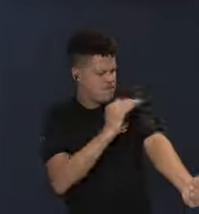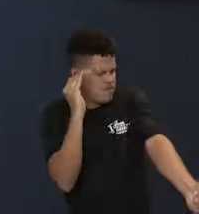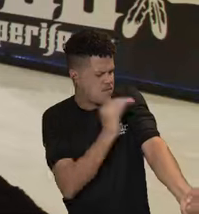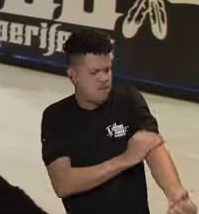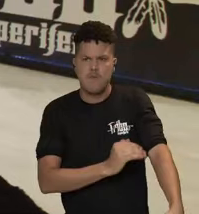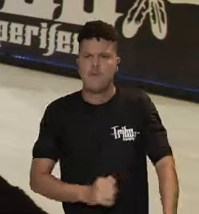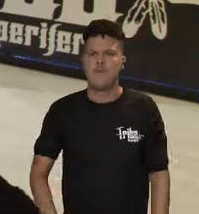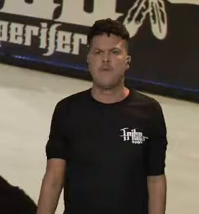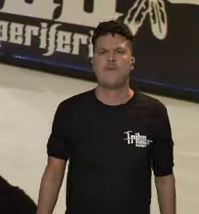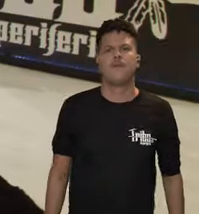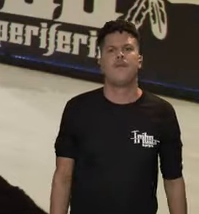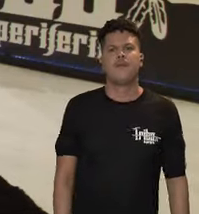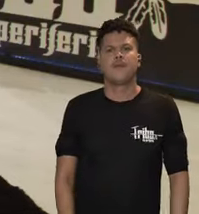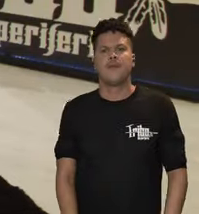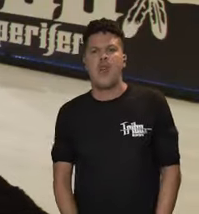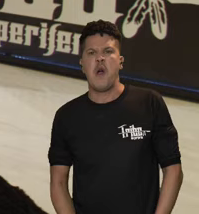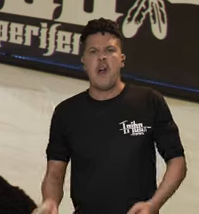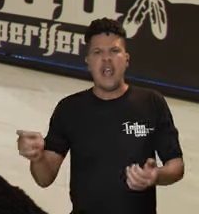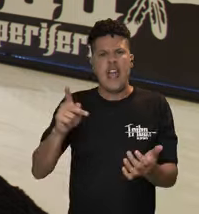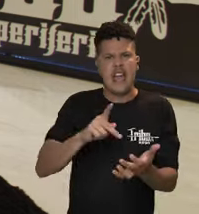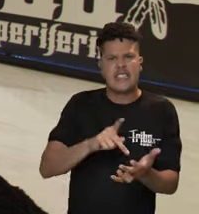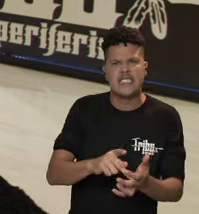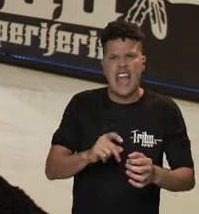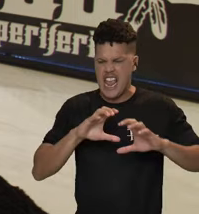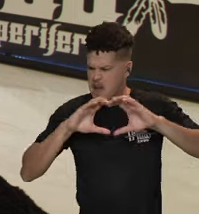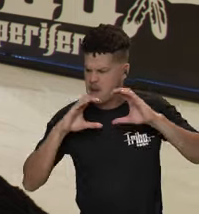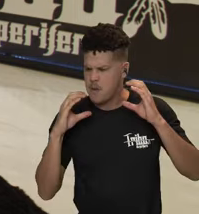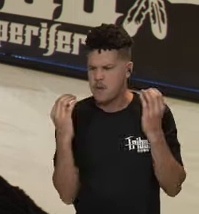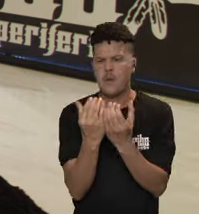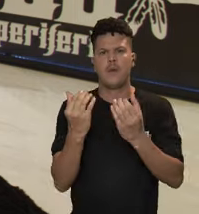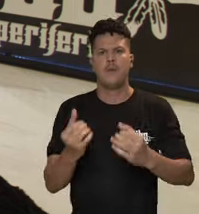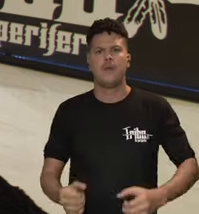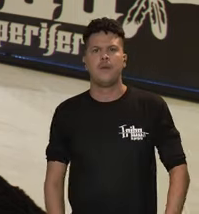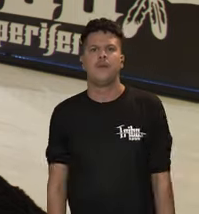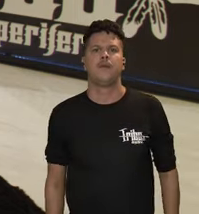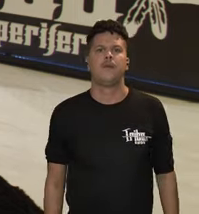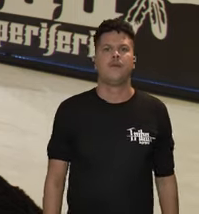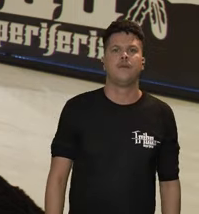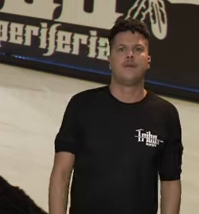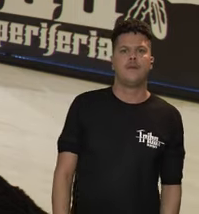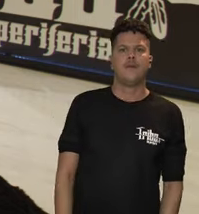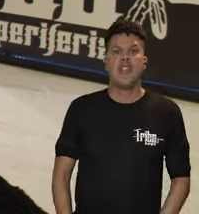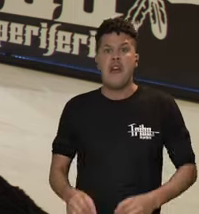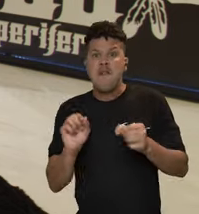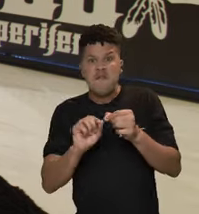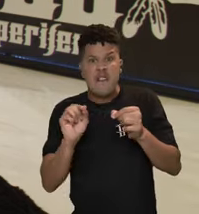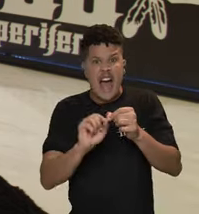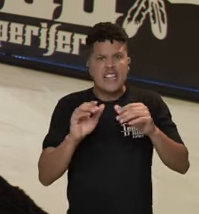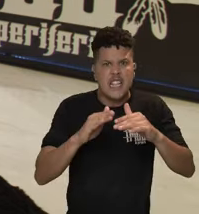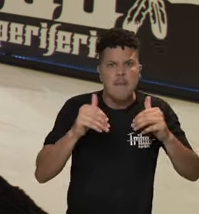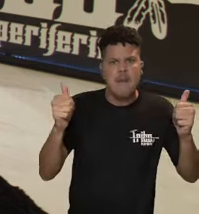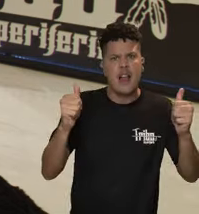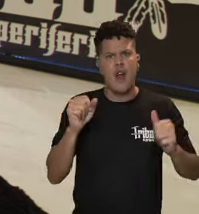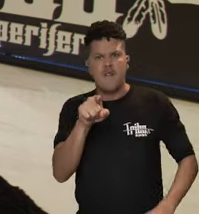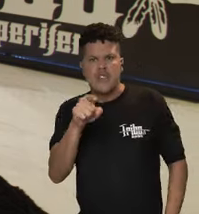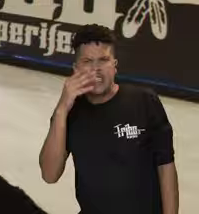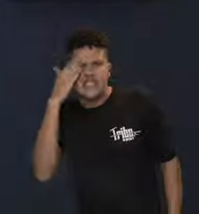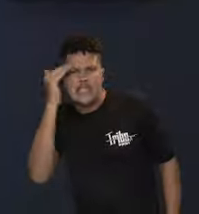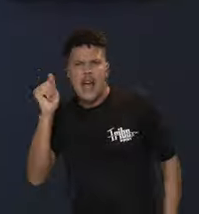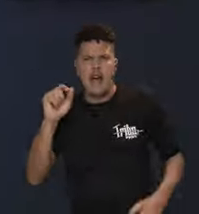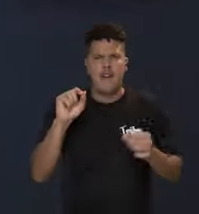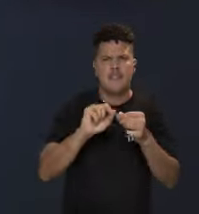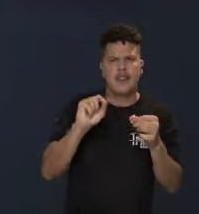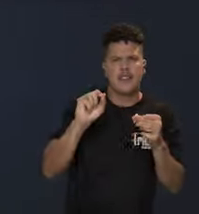veia. Da reação em cadeia. Faço o melhor que saiba